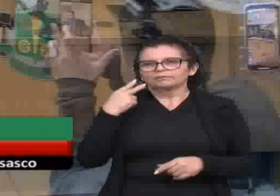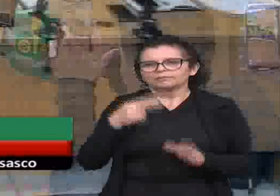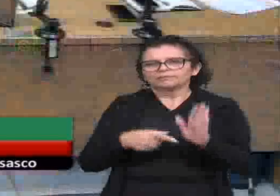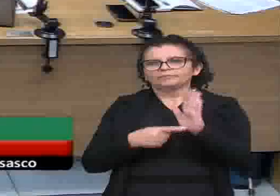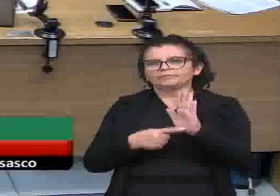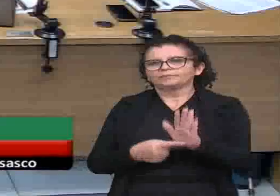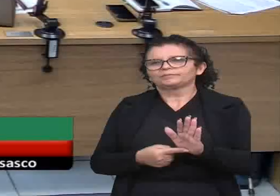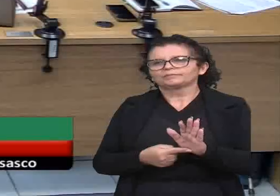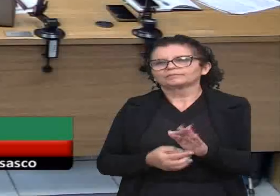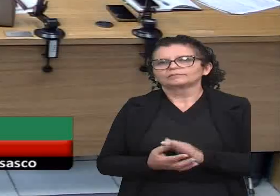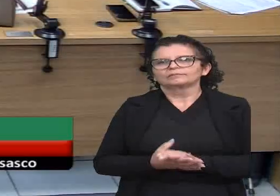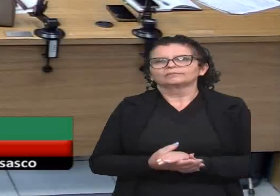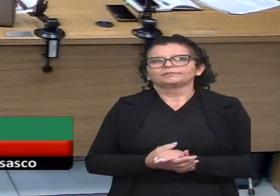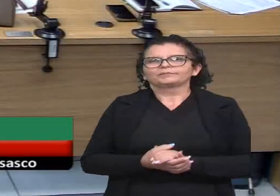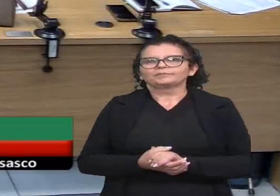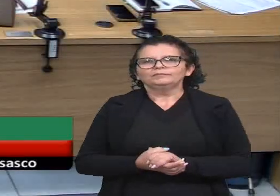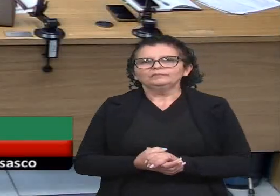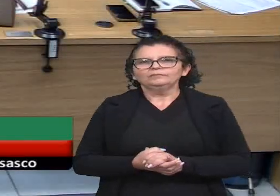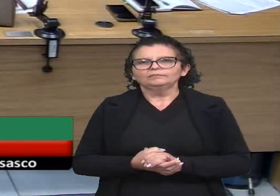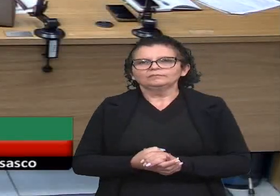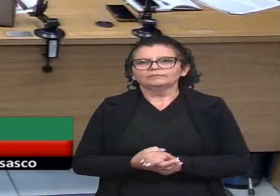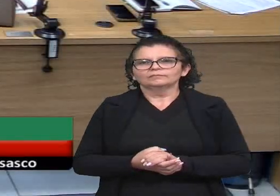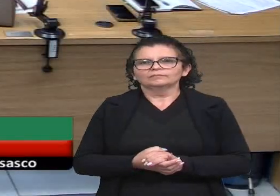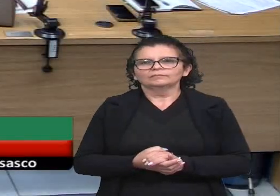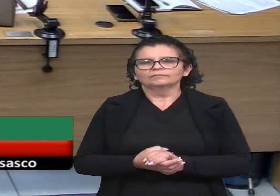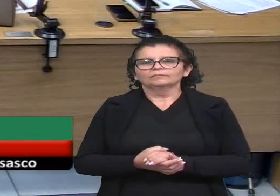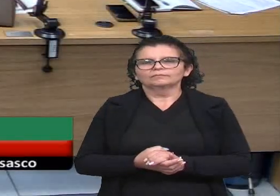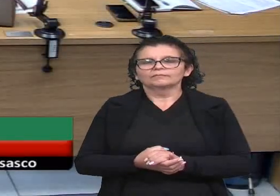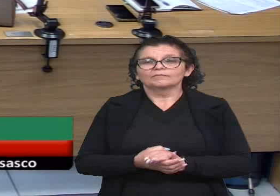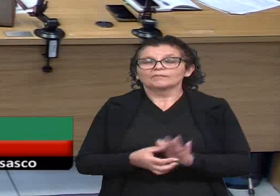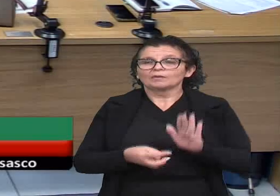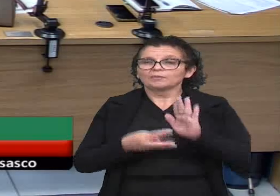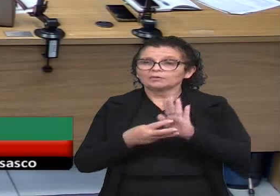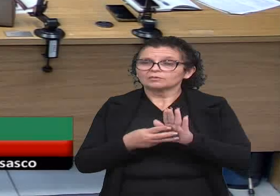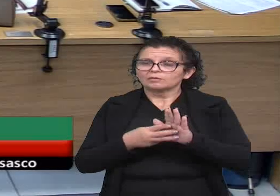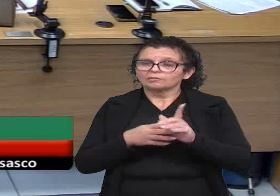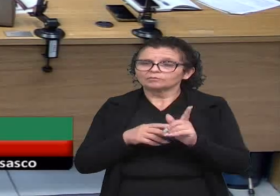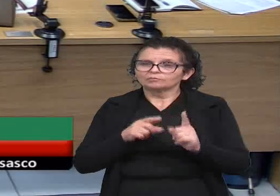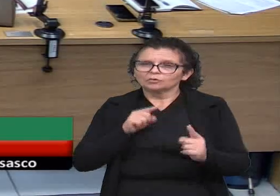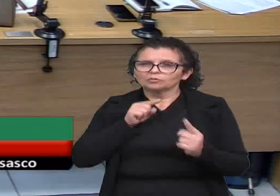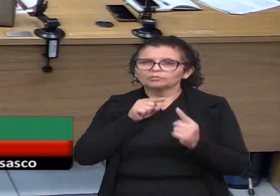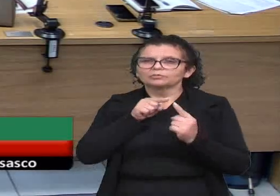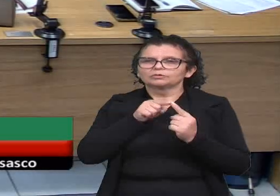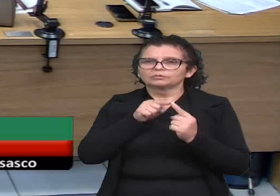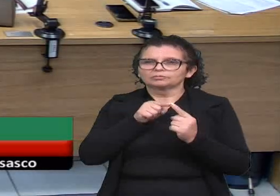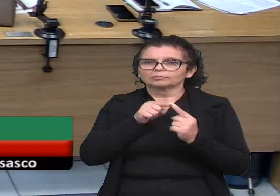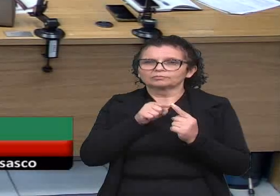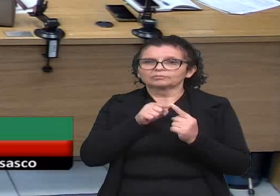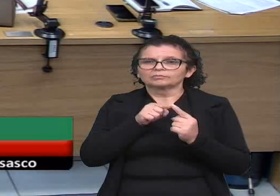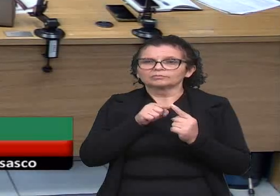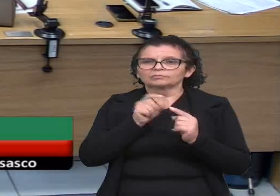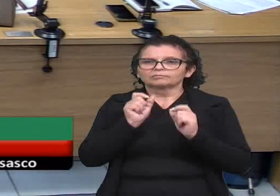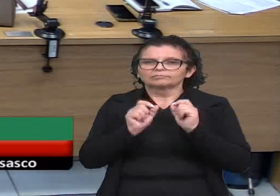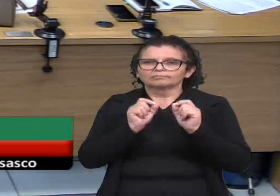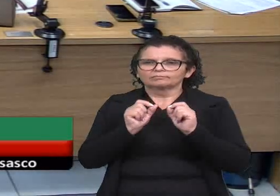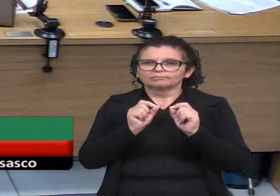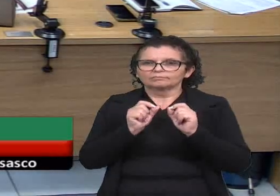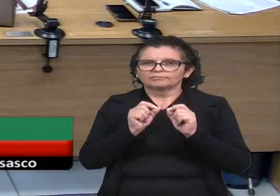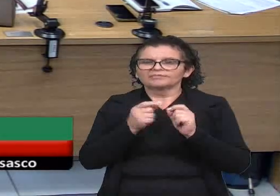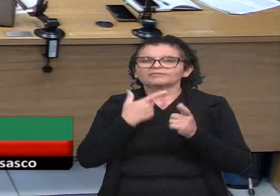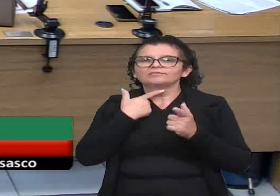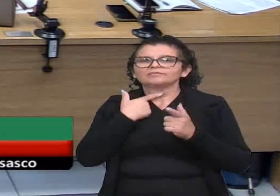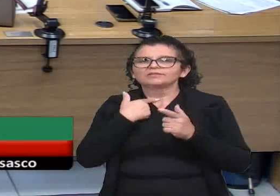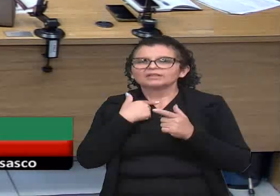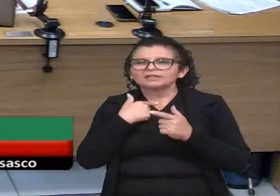moção. Essa moção que vai de encontro com os anseios